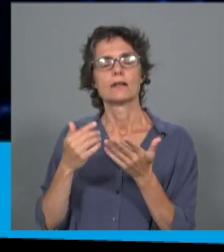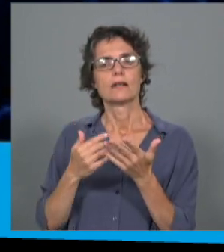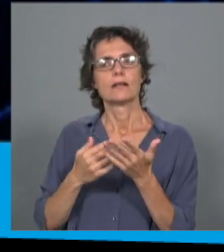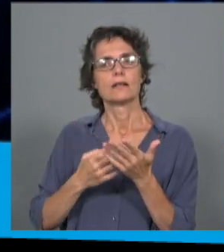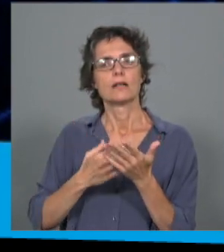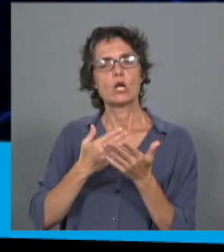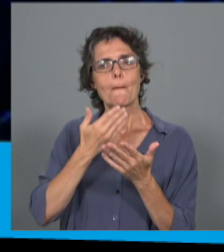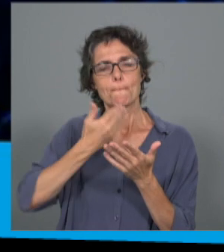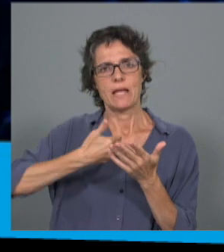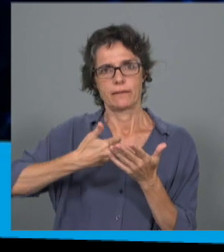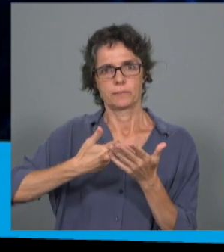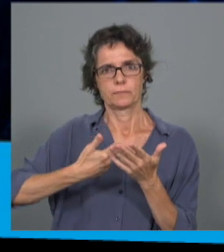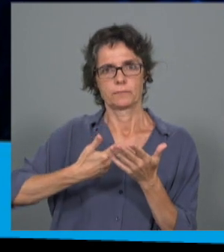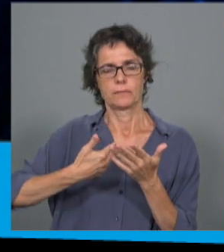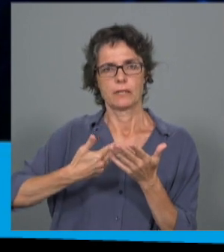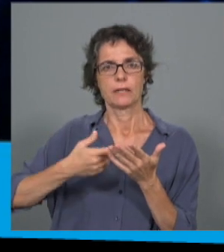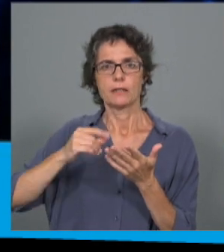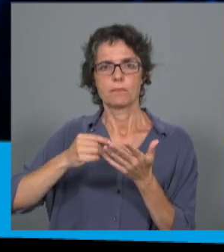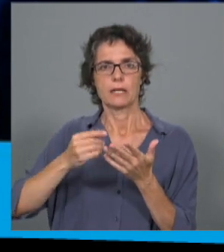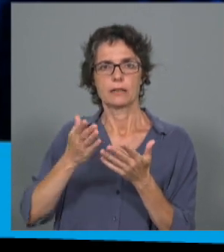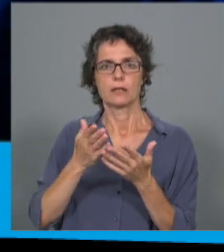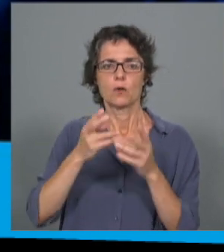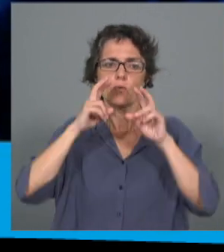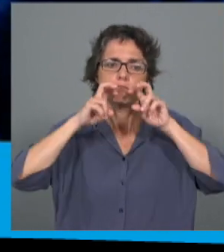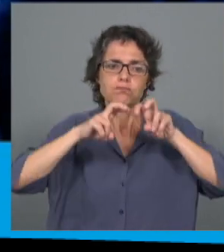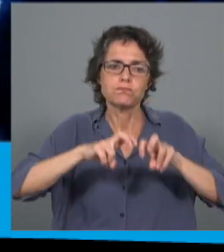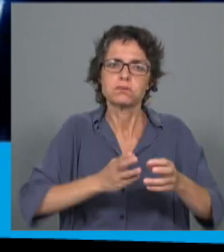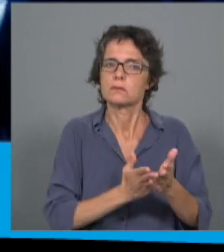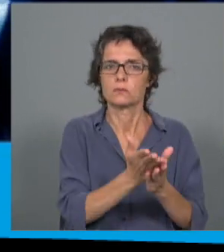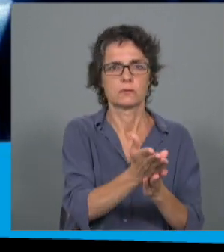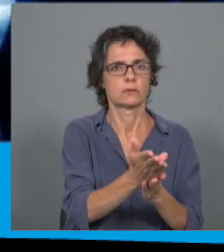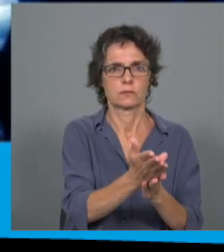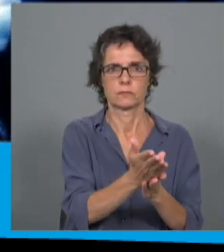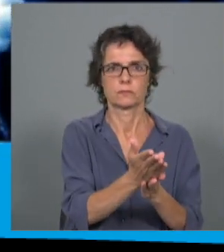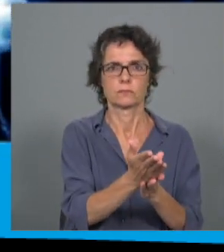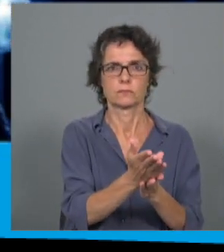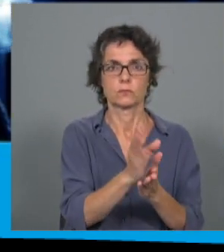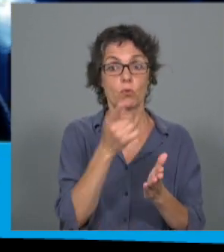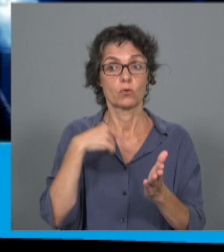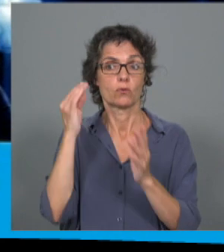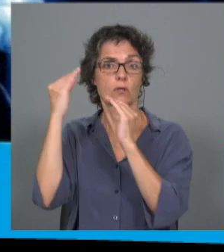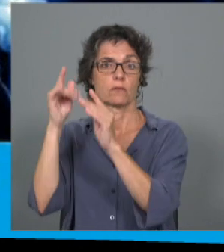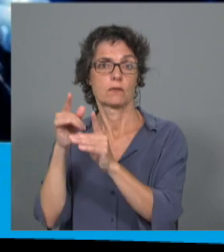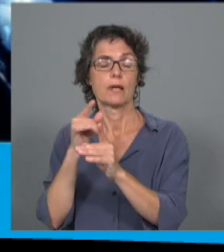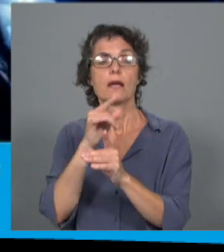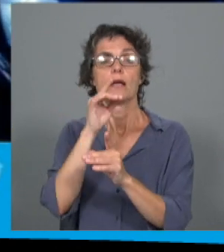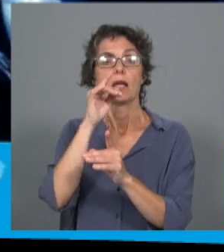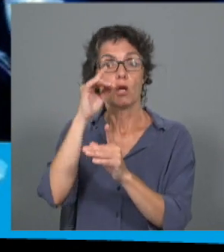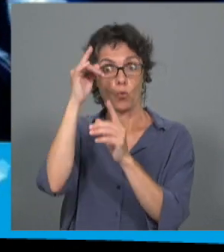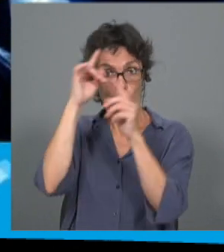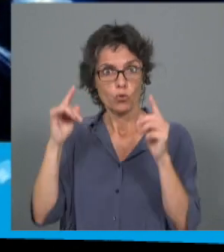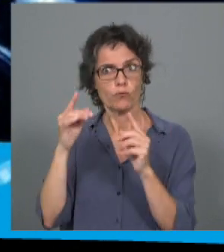constante aprofundamento das matérias, e creio que aquilo também que se exige a um professor que dedica a sua